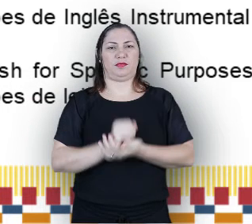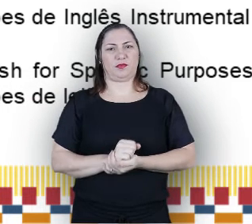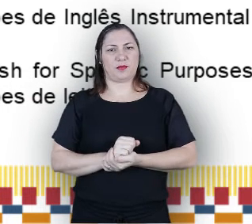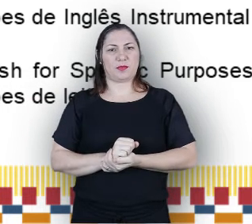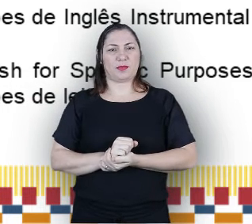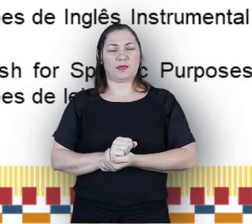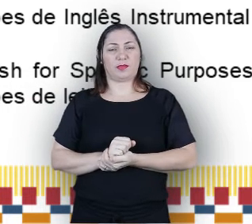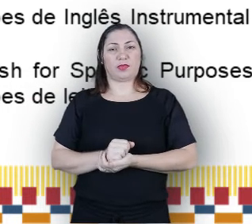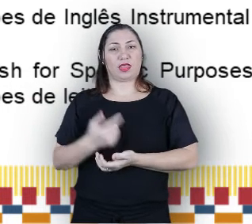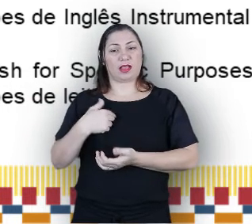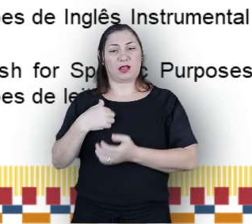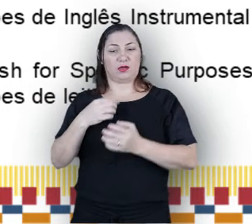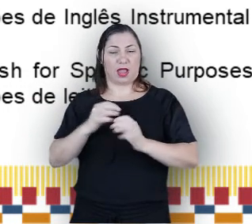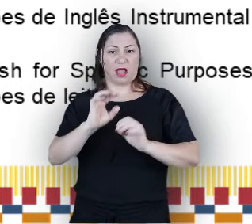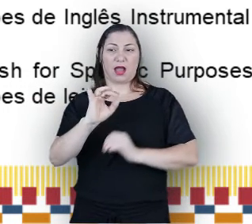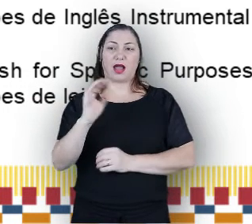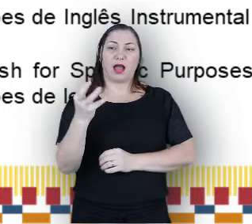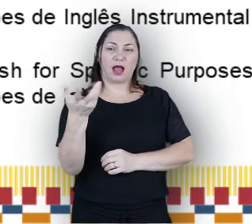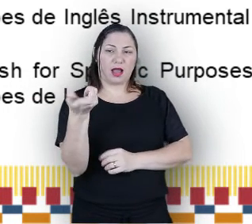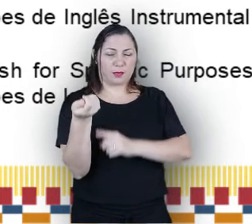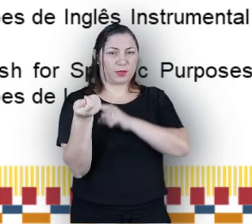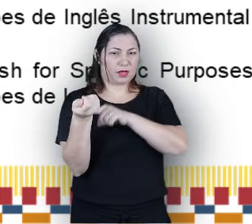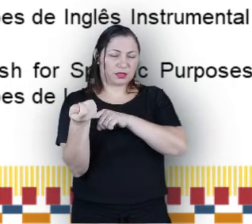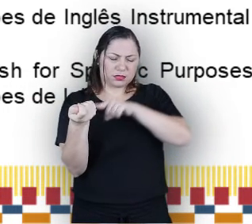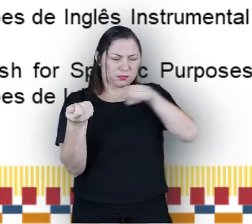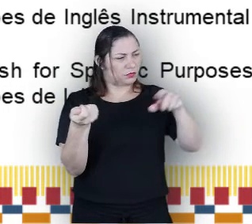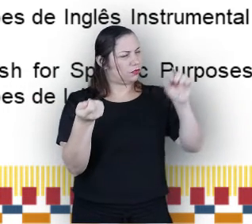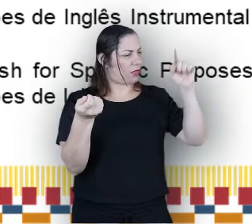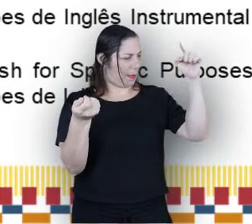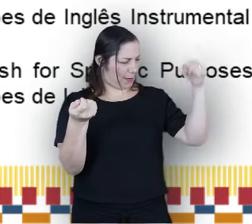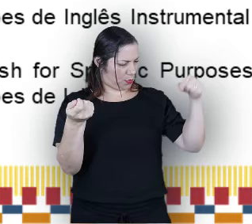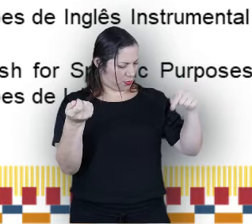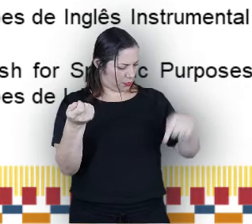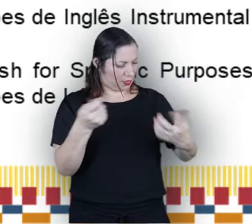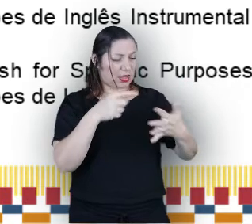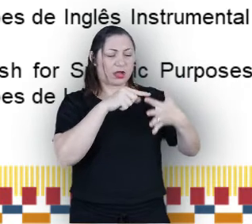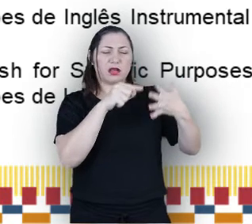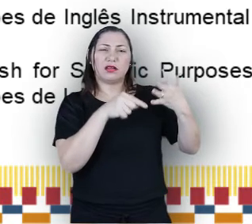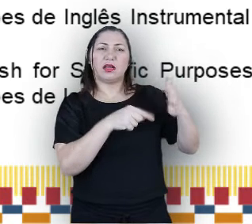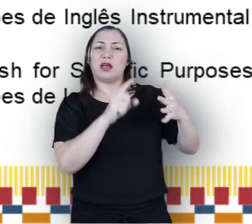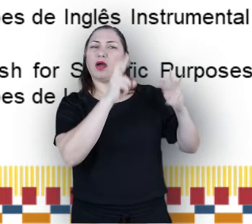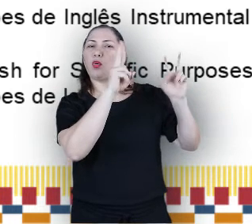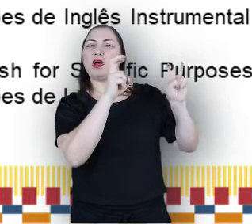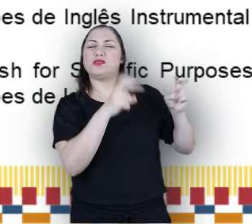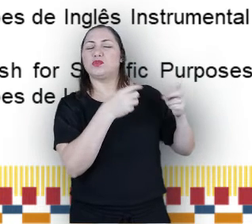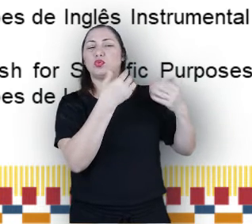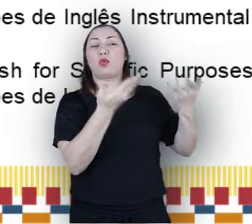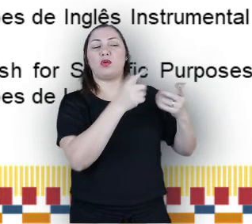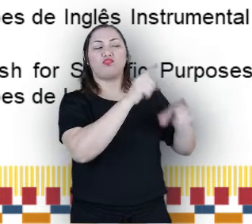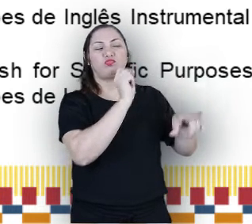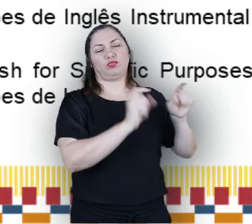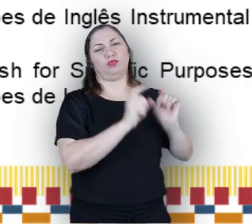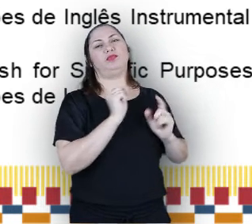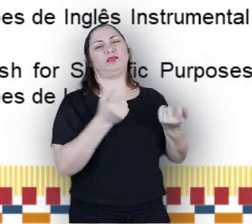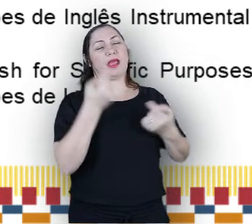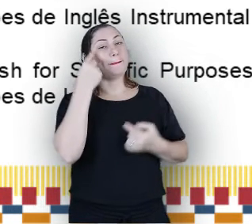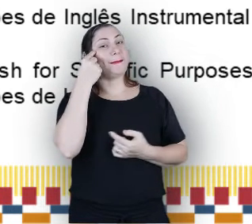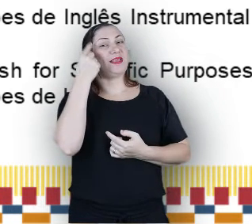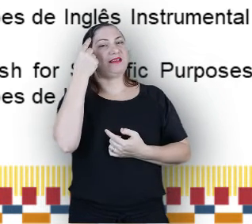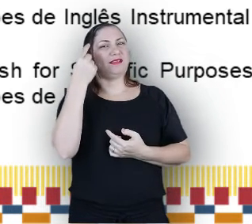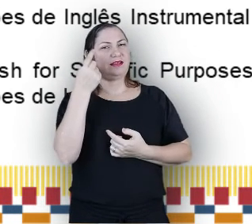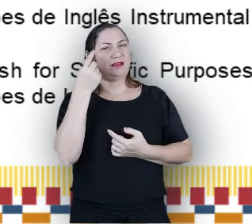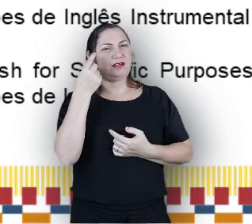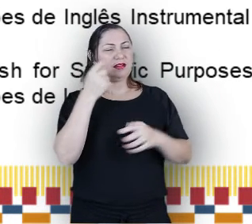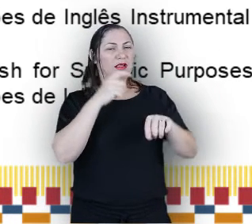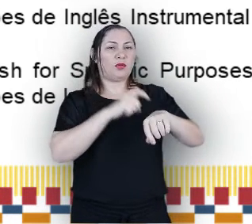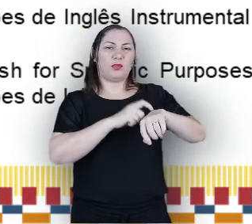do meu planejamento. Quais são os conteúdos que eu vou demandar para que eu possa fazer com que o meu